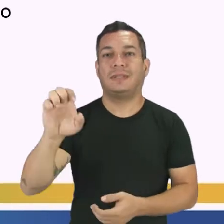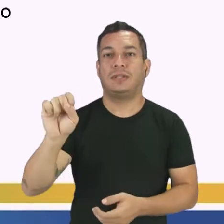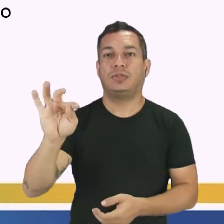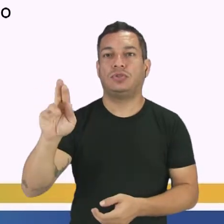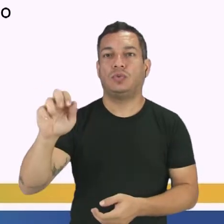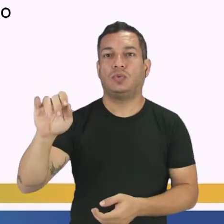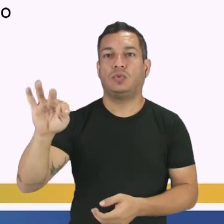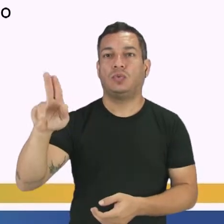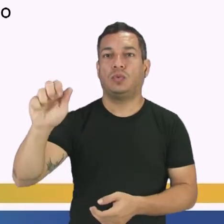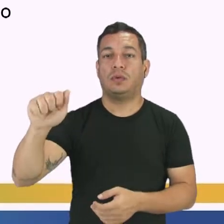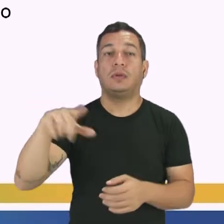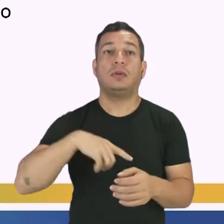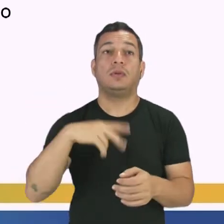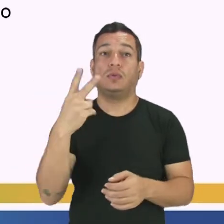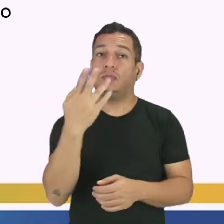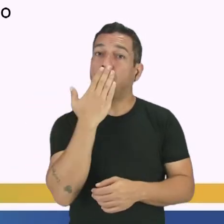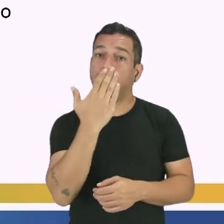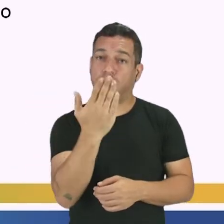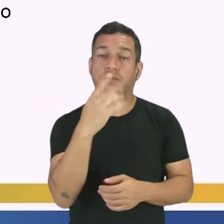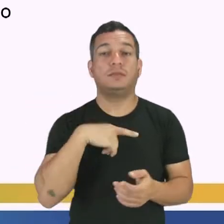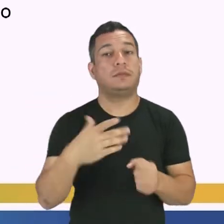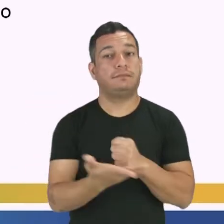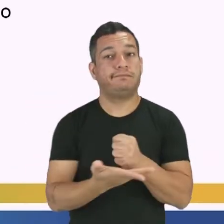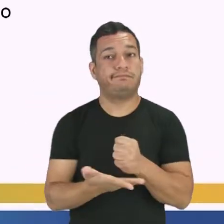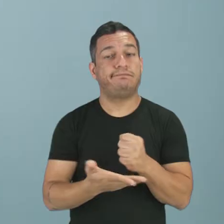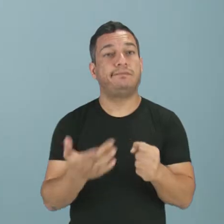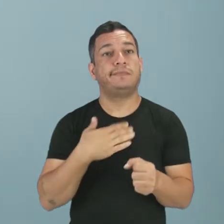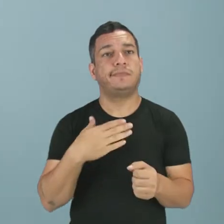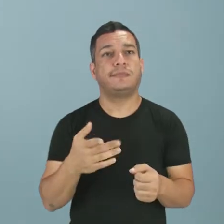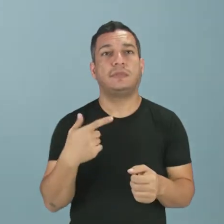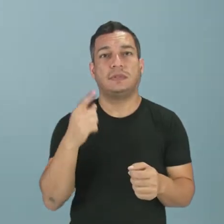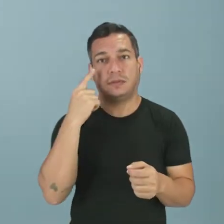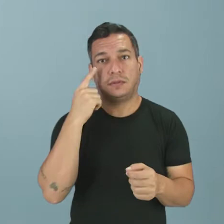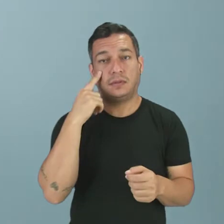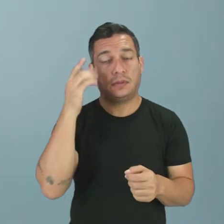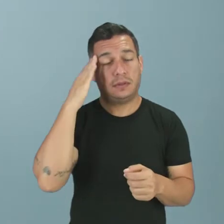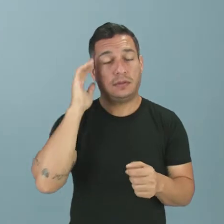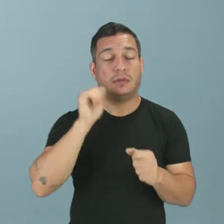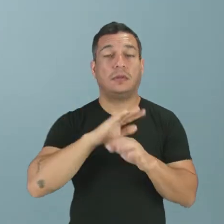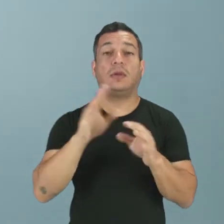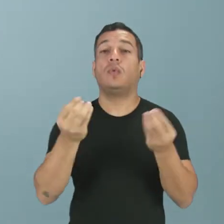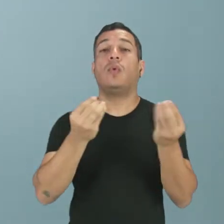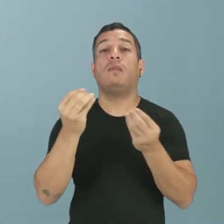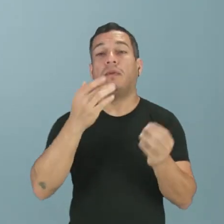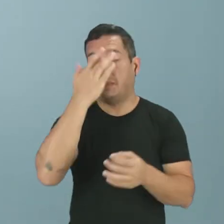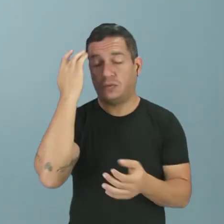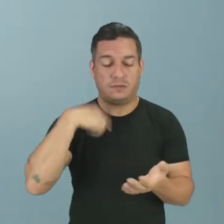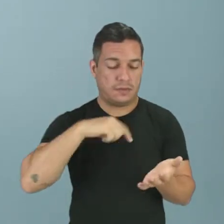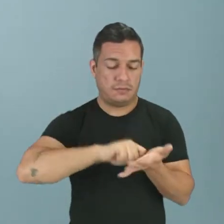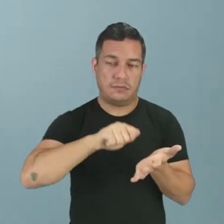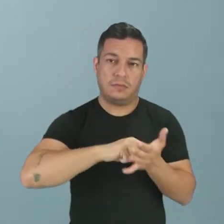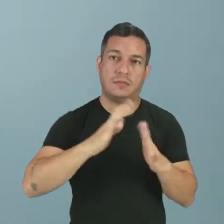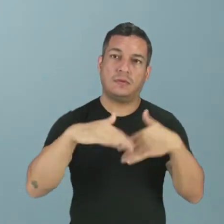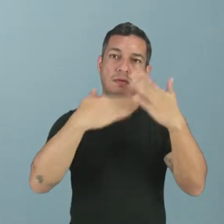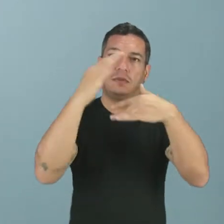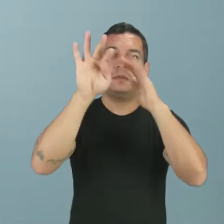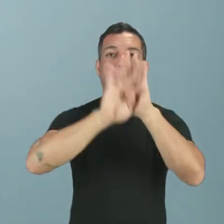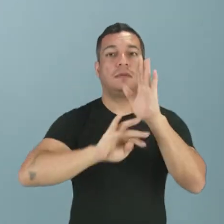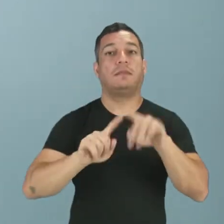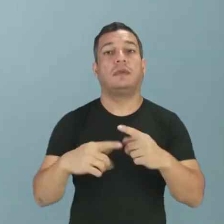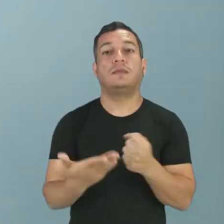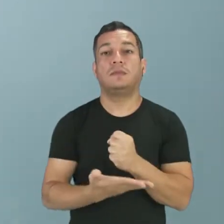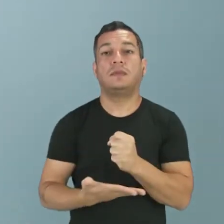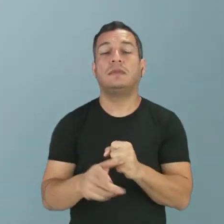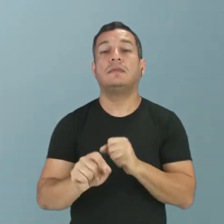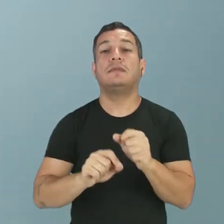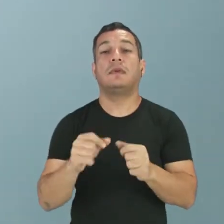textual, nós vamos ter duas estruturas basicamente. Vai depender um pouco da relação, como o autor vai querer desenvolver esse texto, mas o básico é isso.